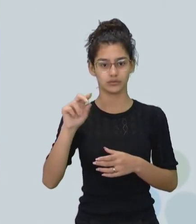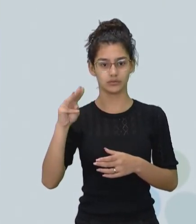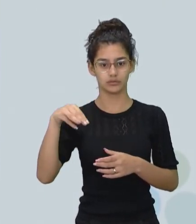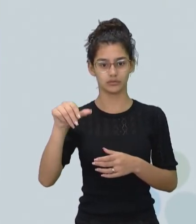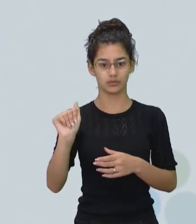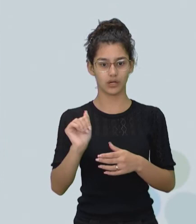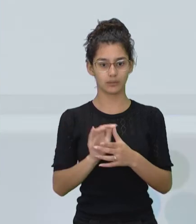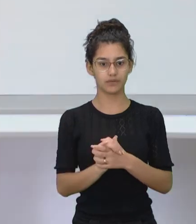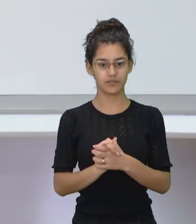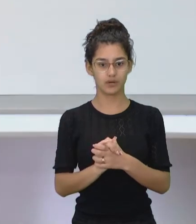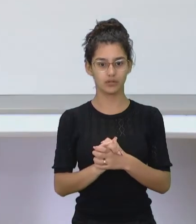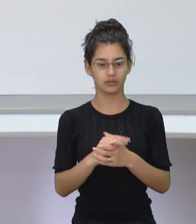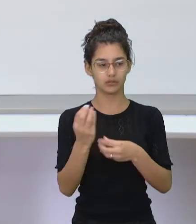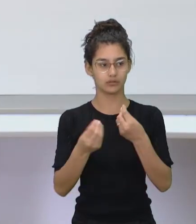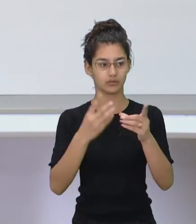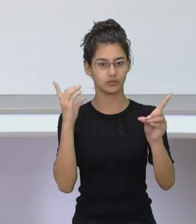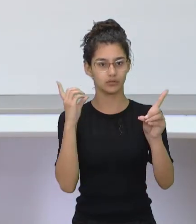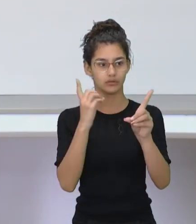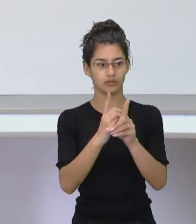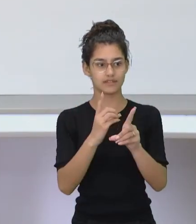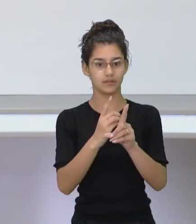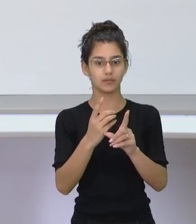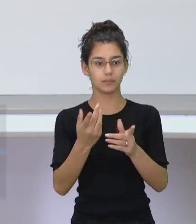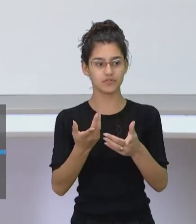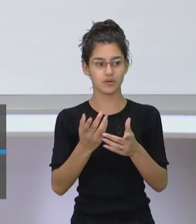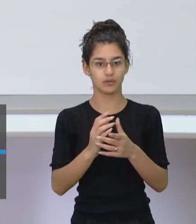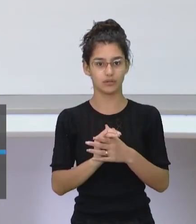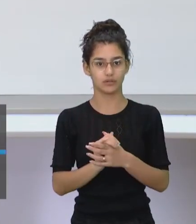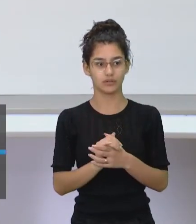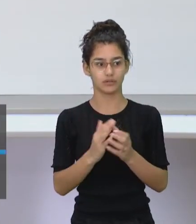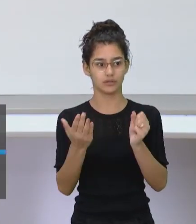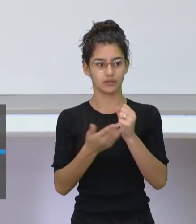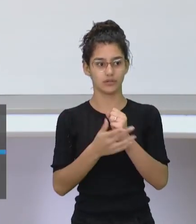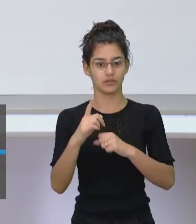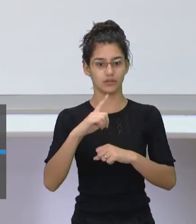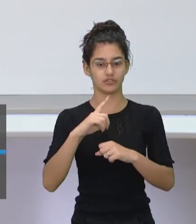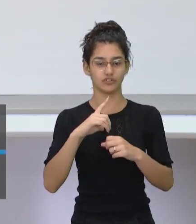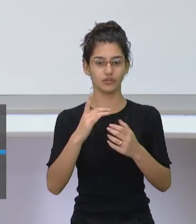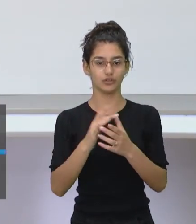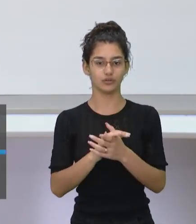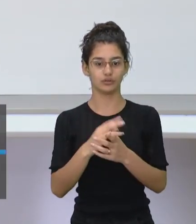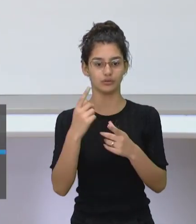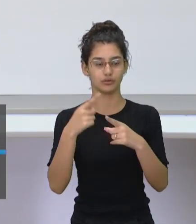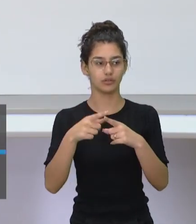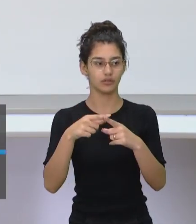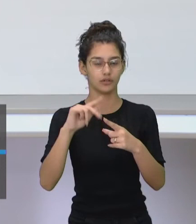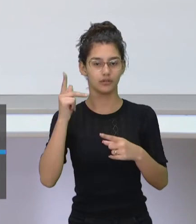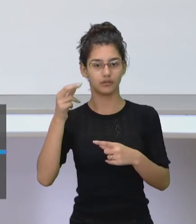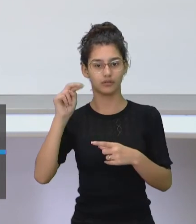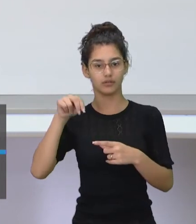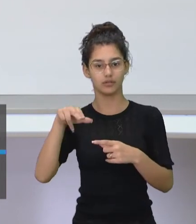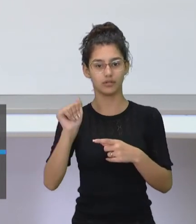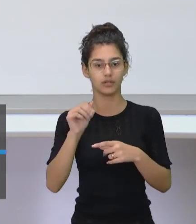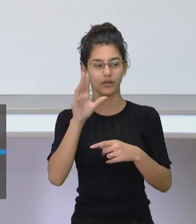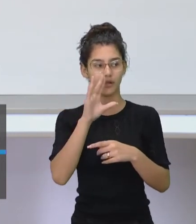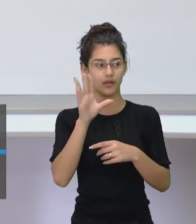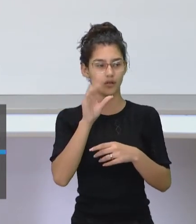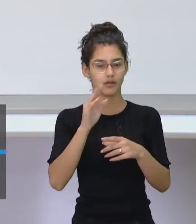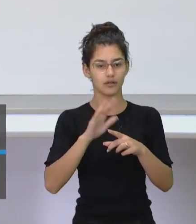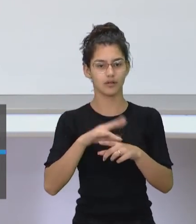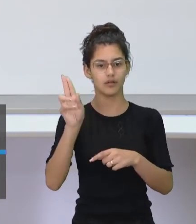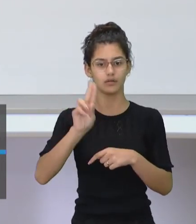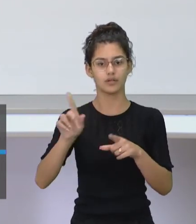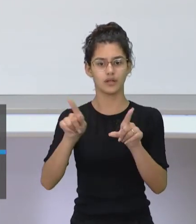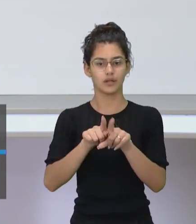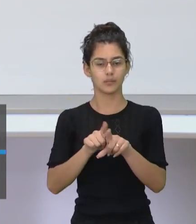que foi esse encontro? Foi um encontro muito baseado também no etnocentrismo, né? Porque o Hernán Cortés, ele vai aproveitar e vai